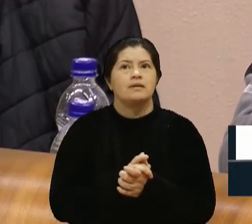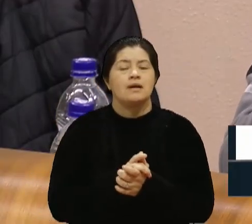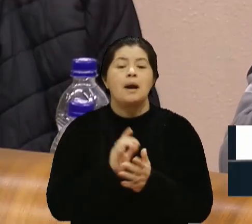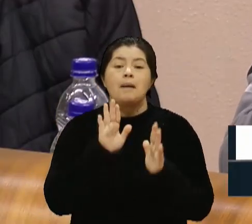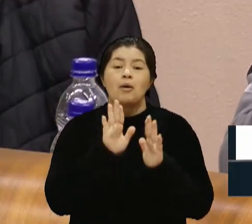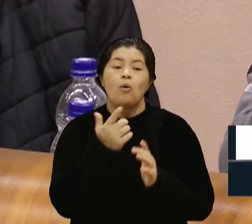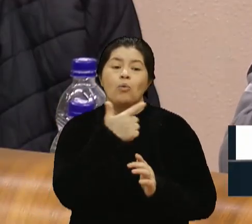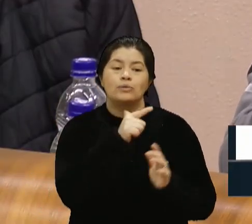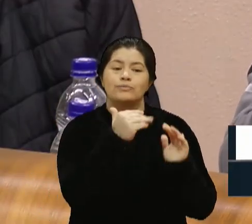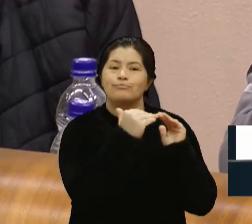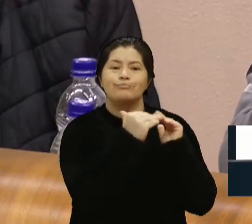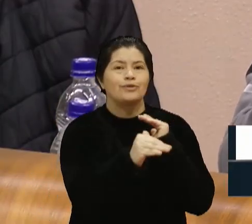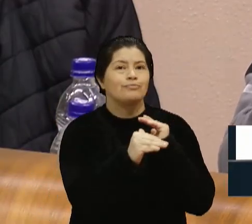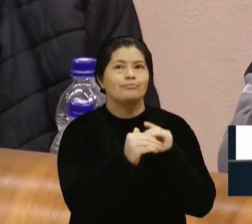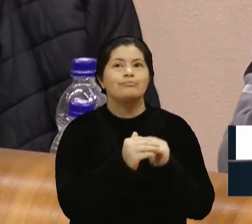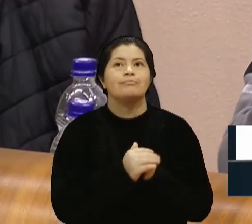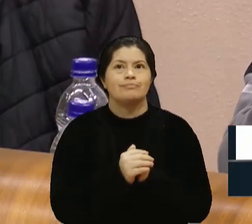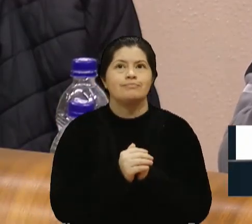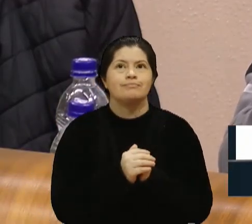precisariam estar aí.